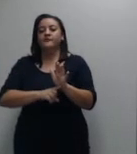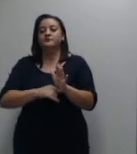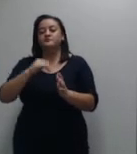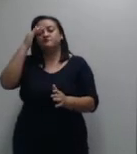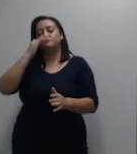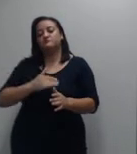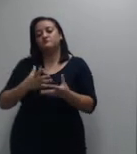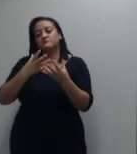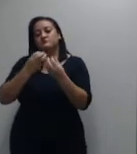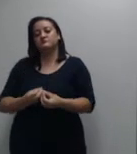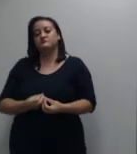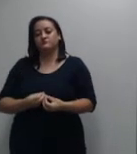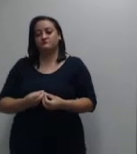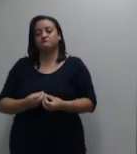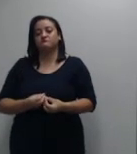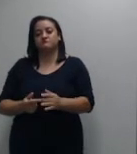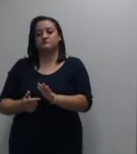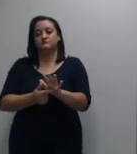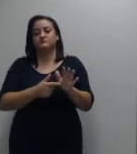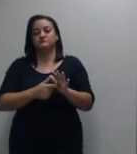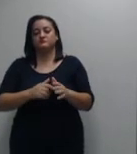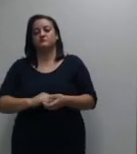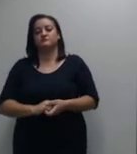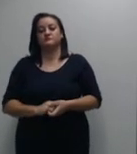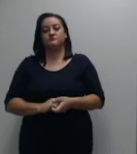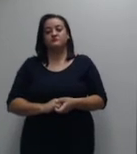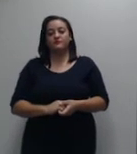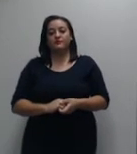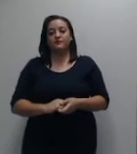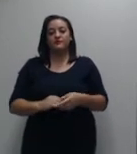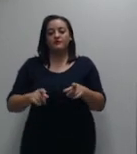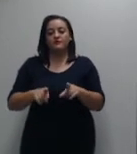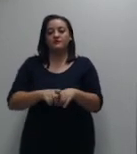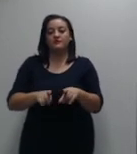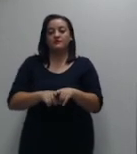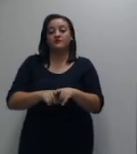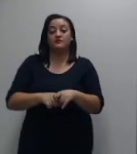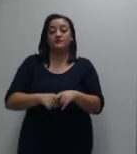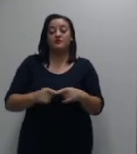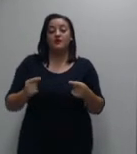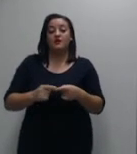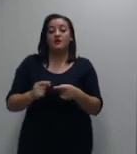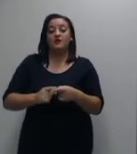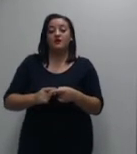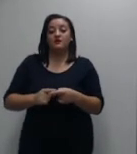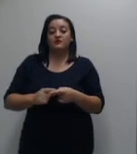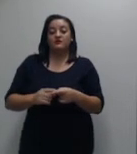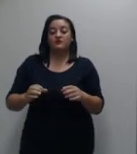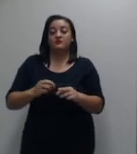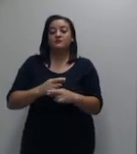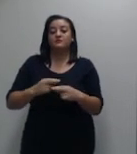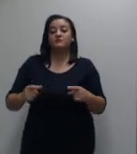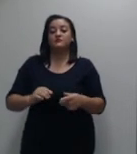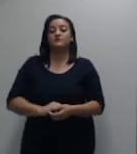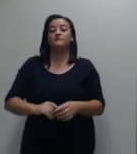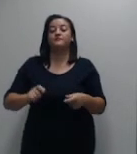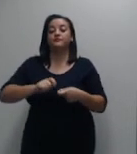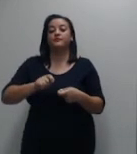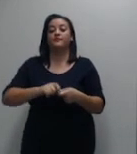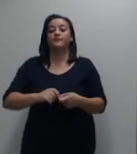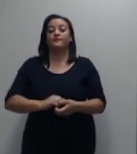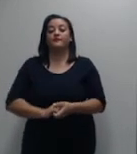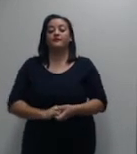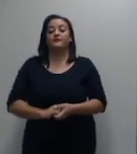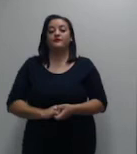provados o objetivo EA finalidade aquilo obra citada do professor